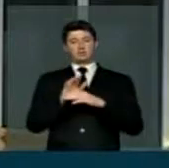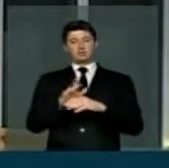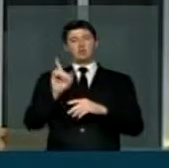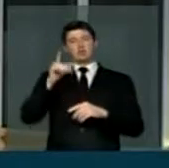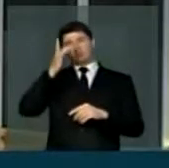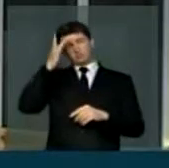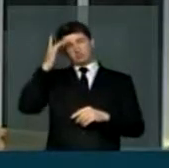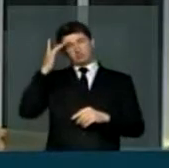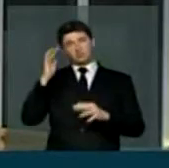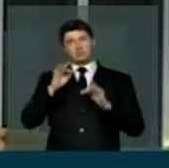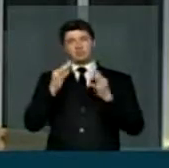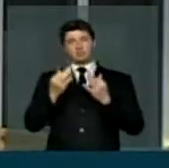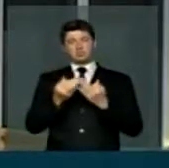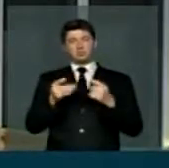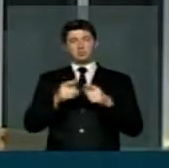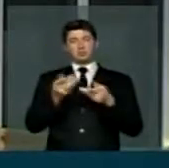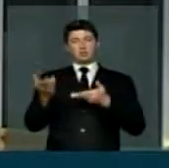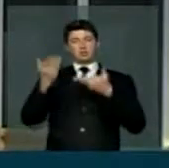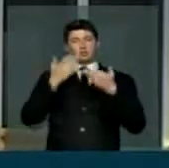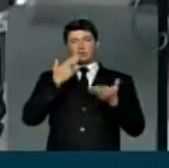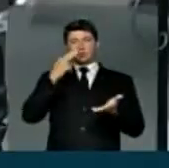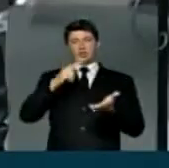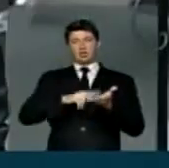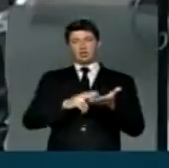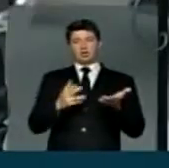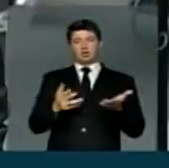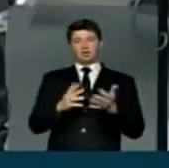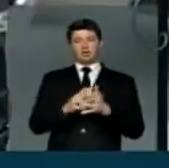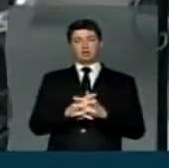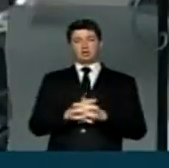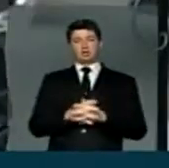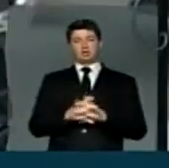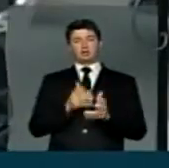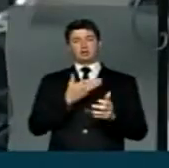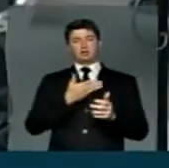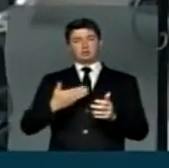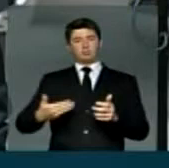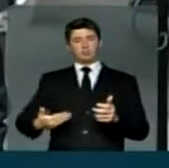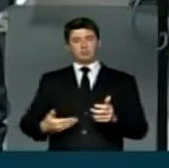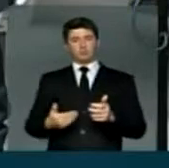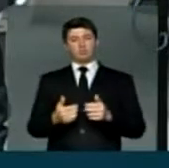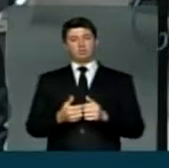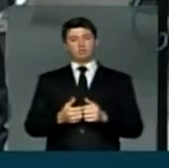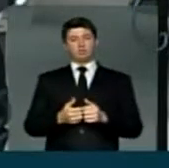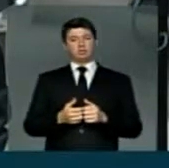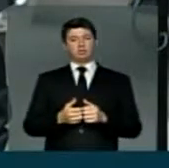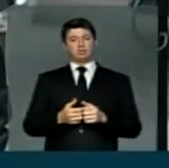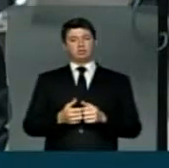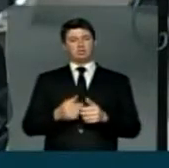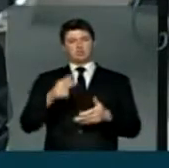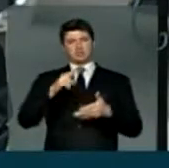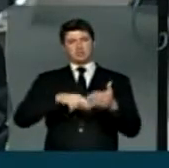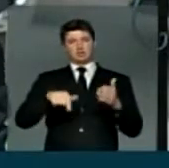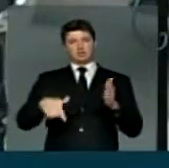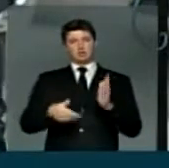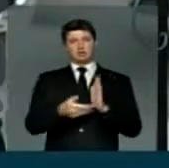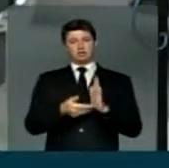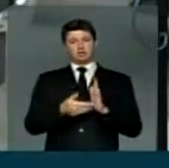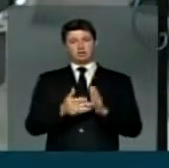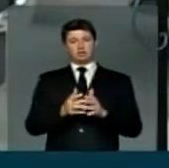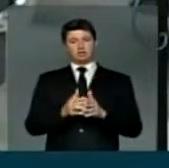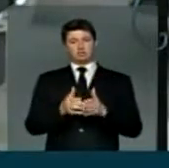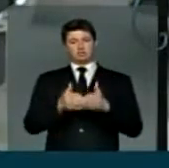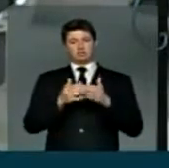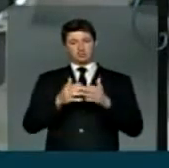ente querido familiar que encaminhou uma manifestação pública a ser lida nesta casa. Então eu